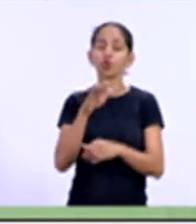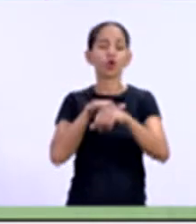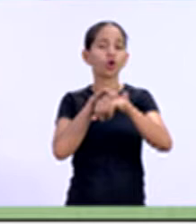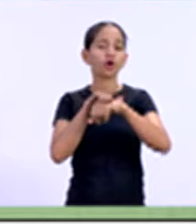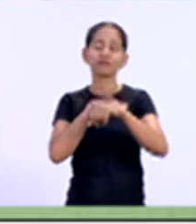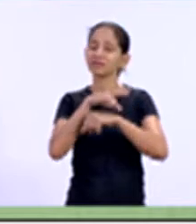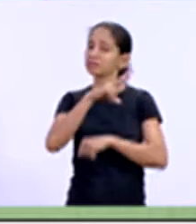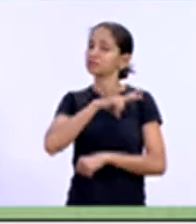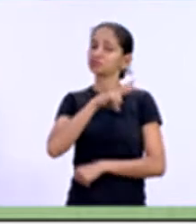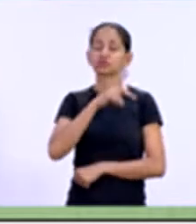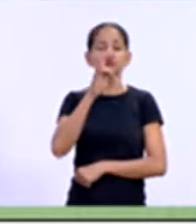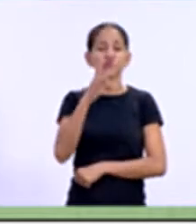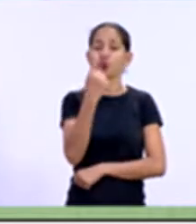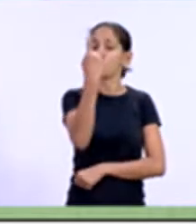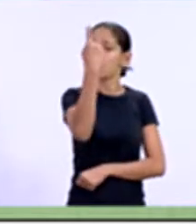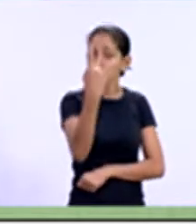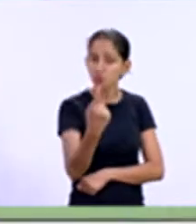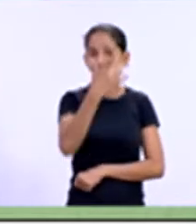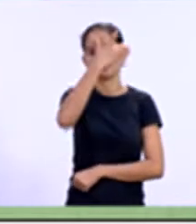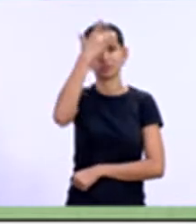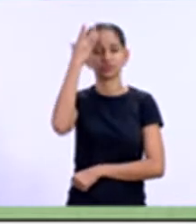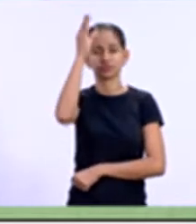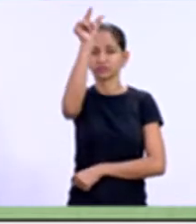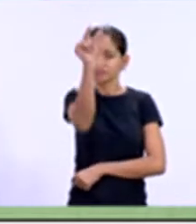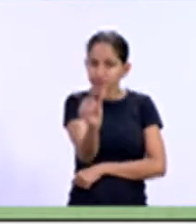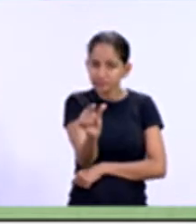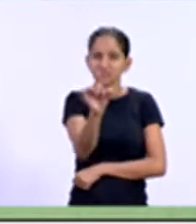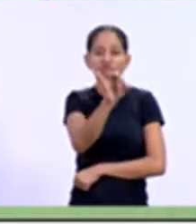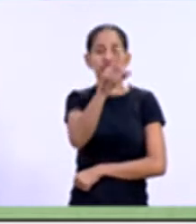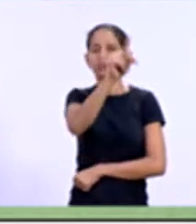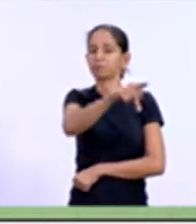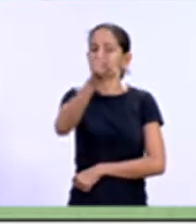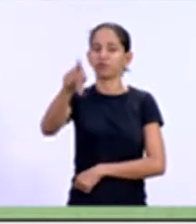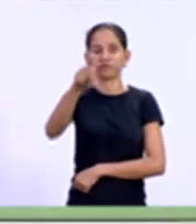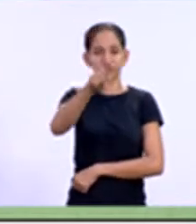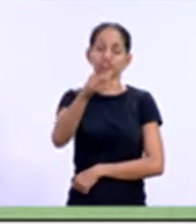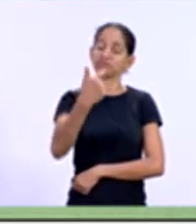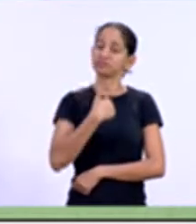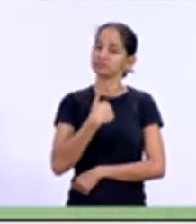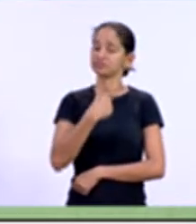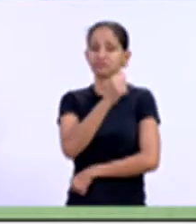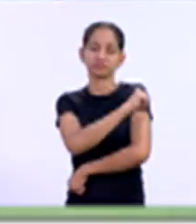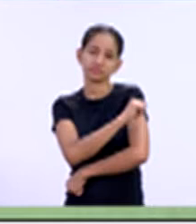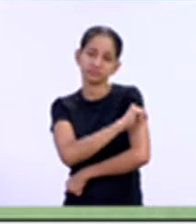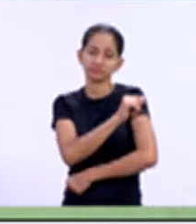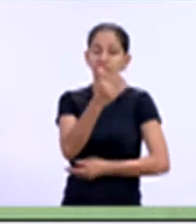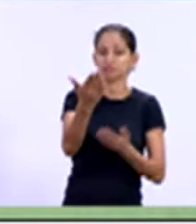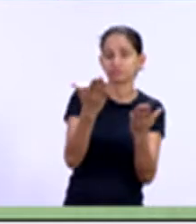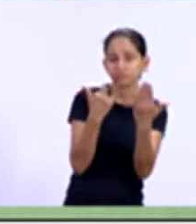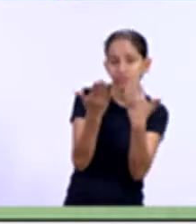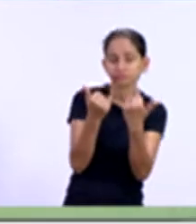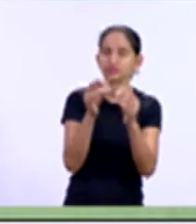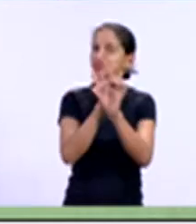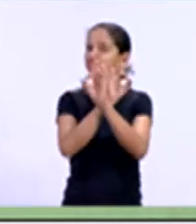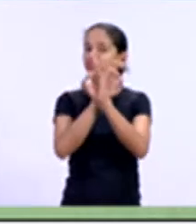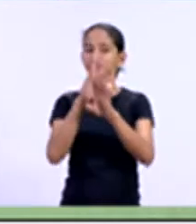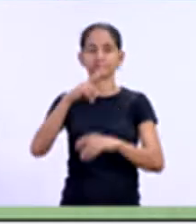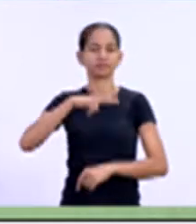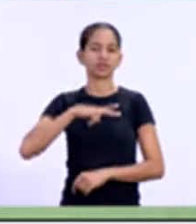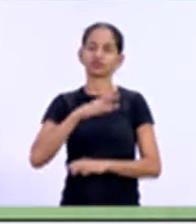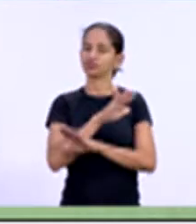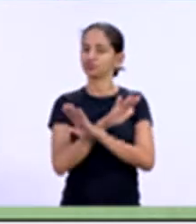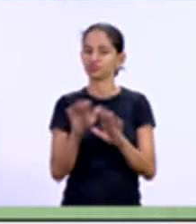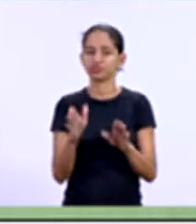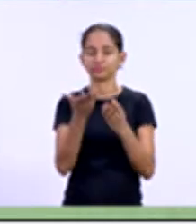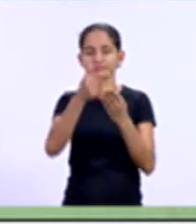conversa. Então, essa ferramenta aí possibilita, né, a comunicação privada. E